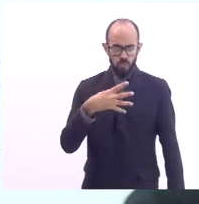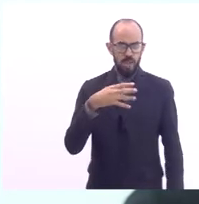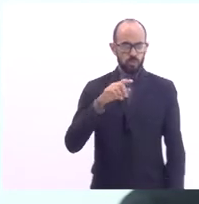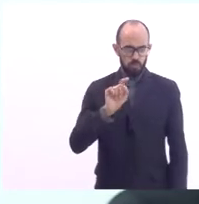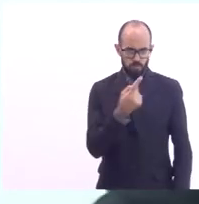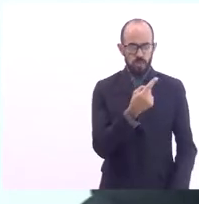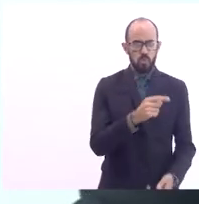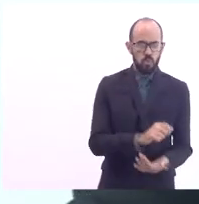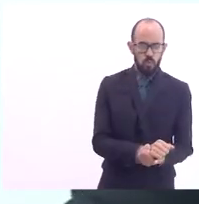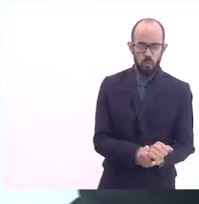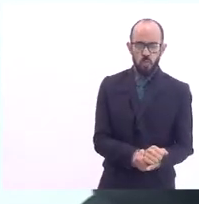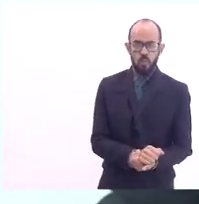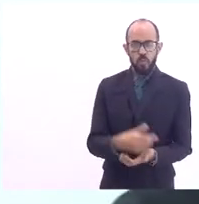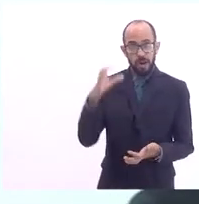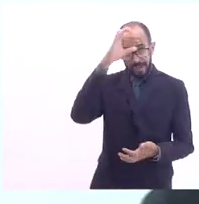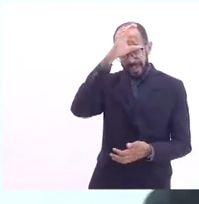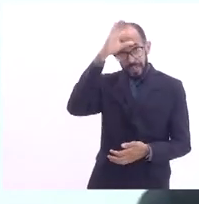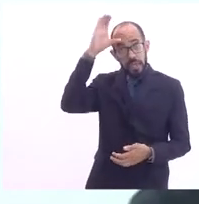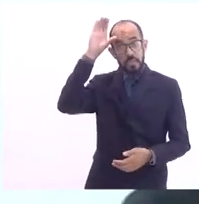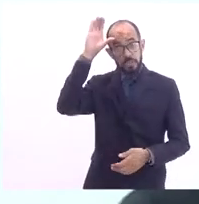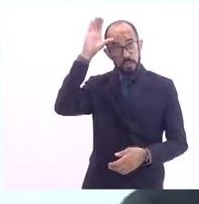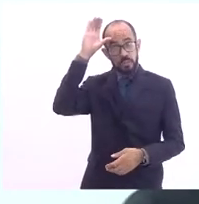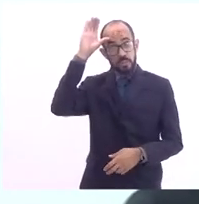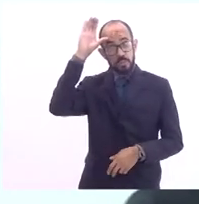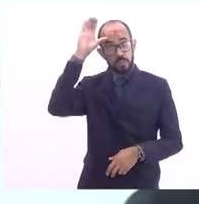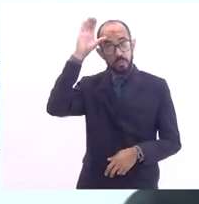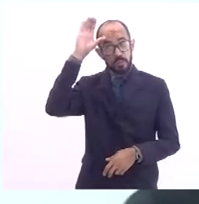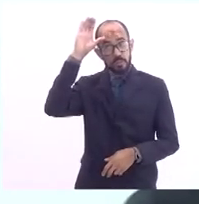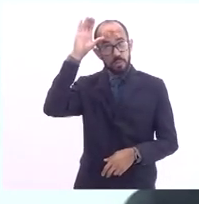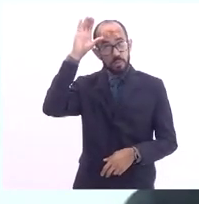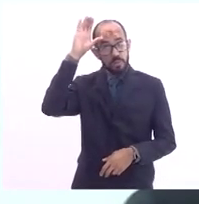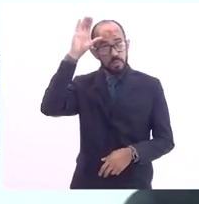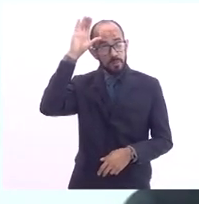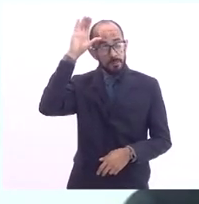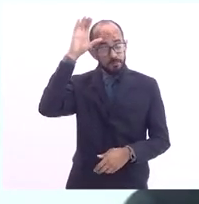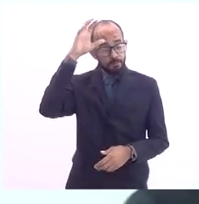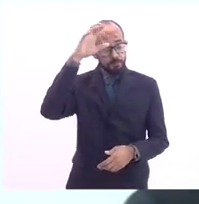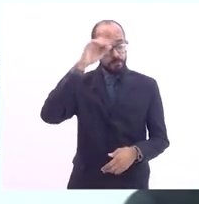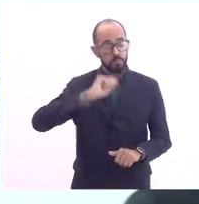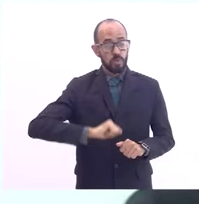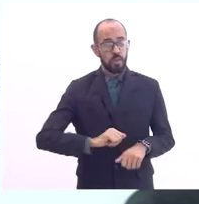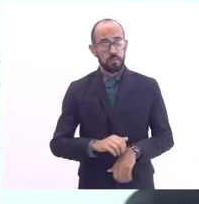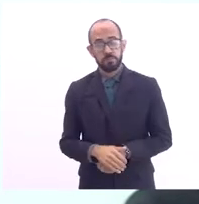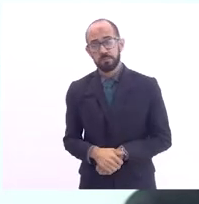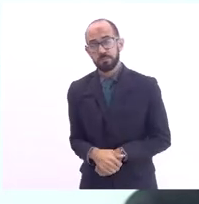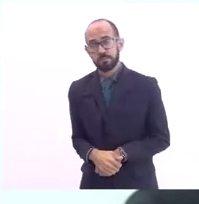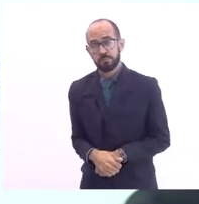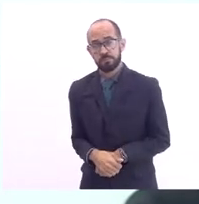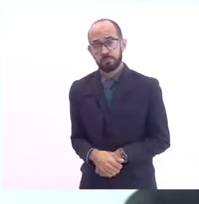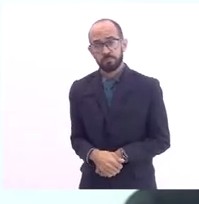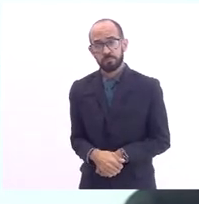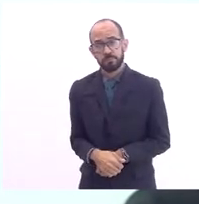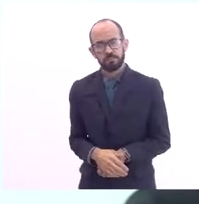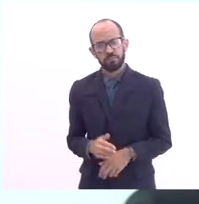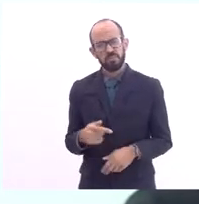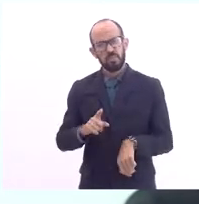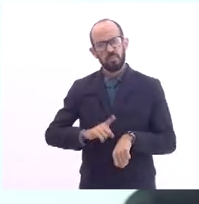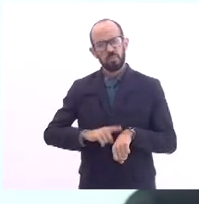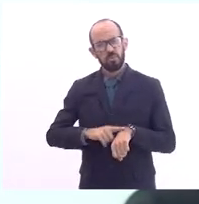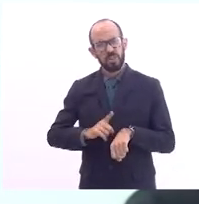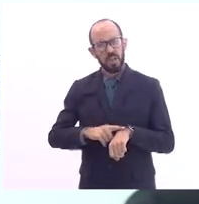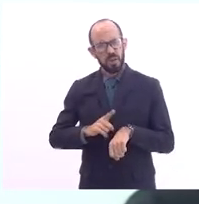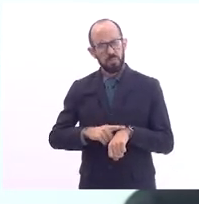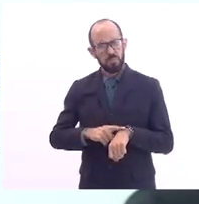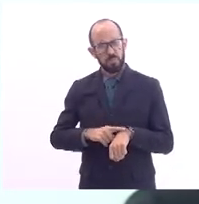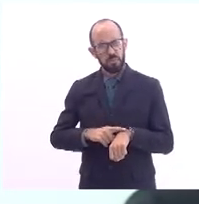de consumidores, de locais consumidores de energia. Ao longo do tempo, um pouco mais de 2